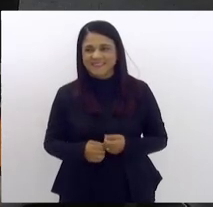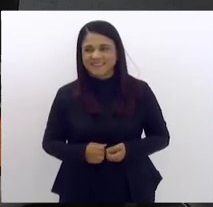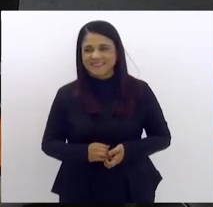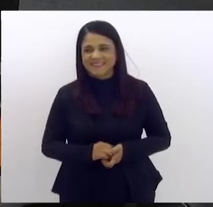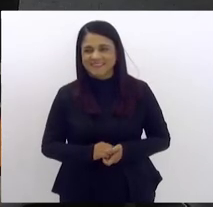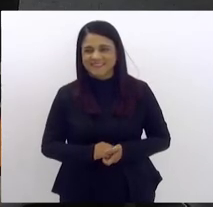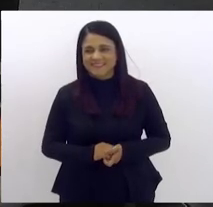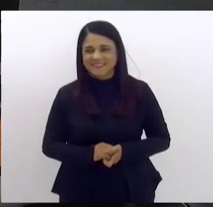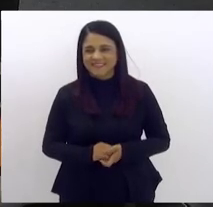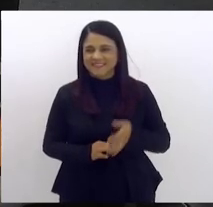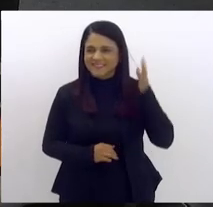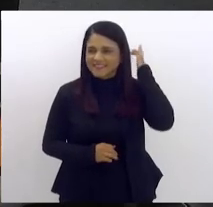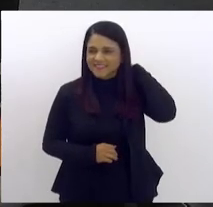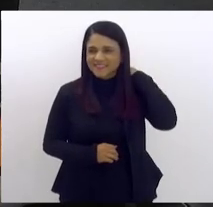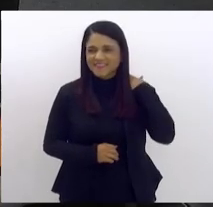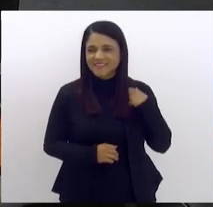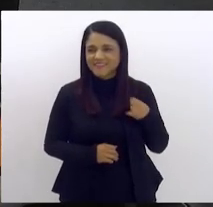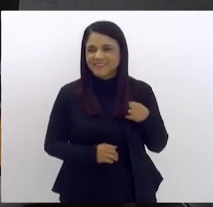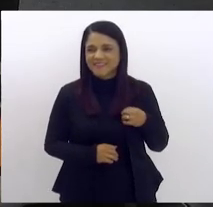mais